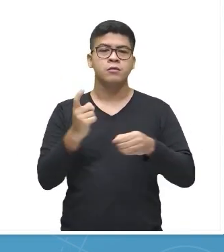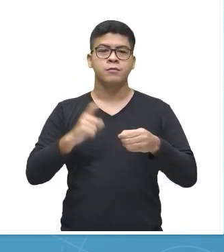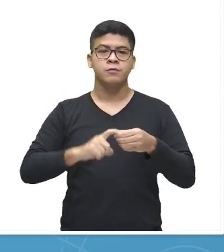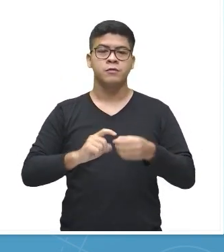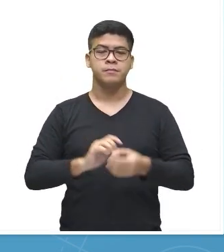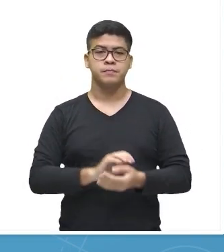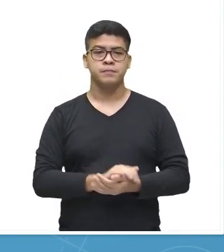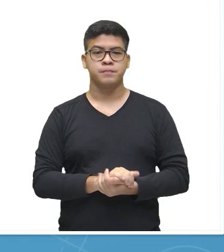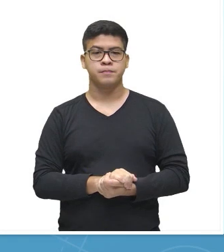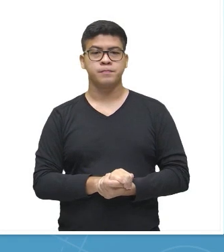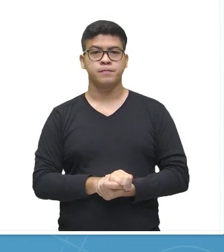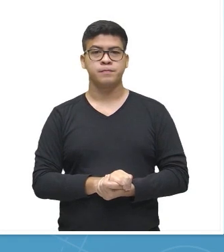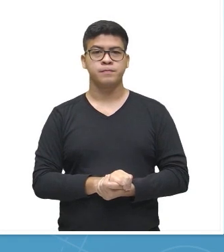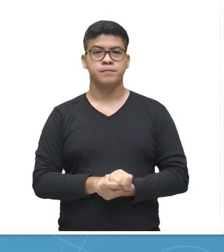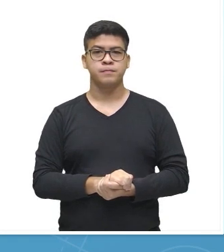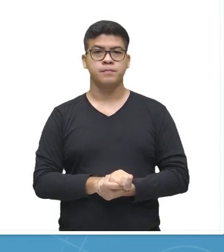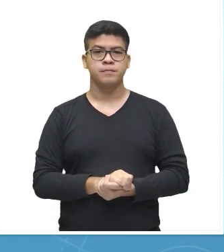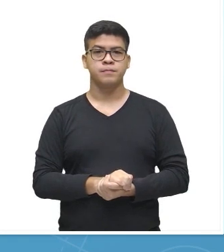voltamos.